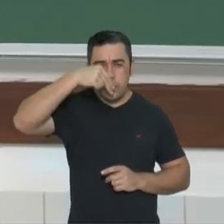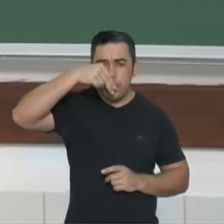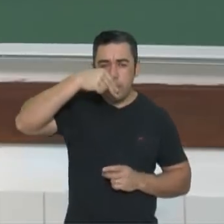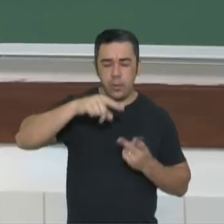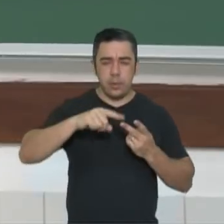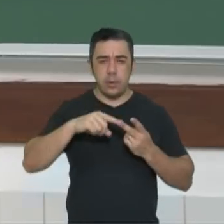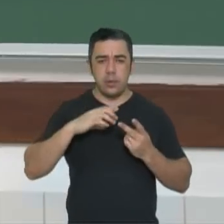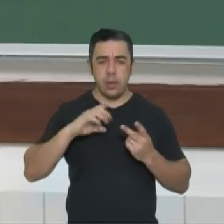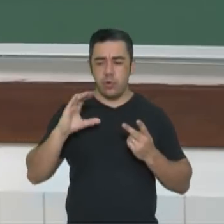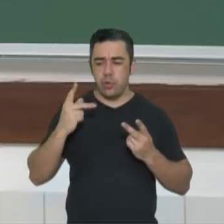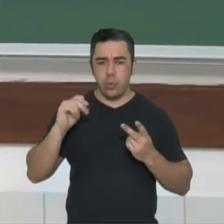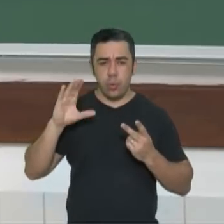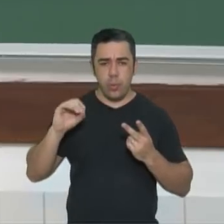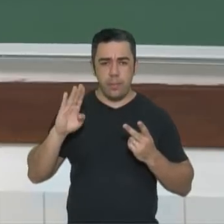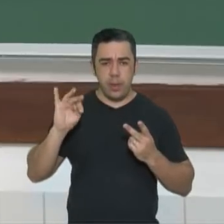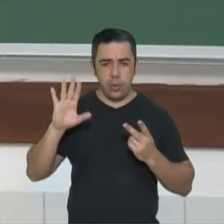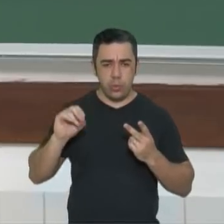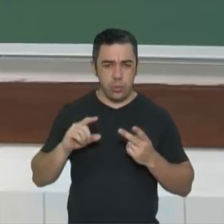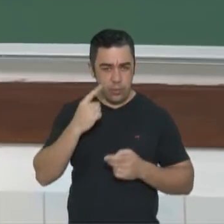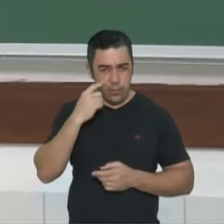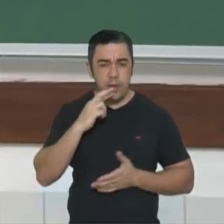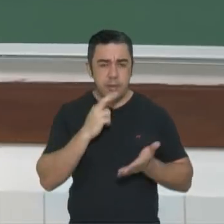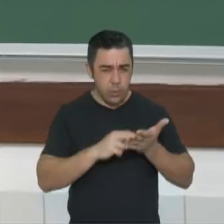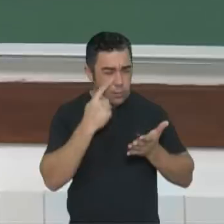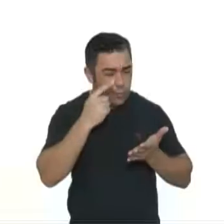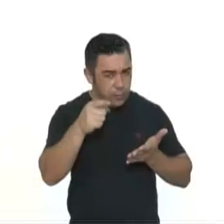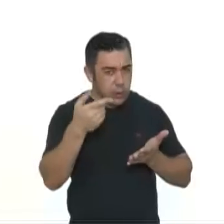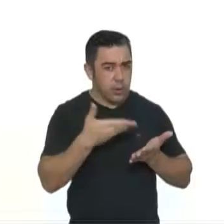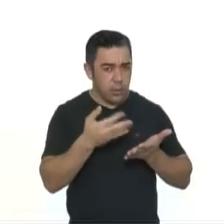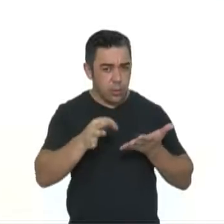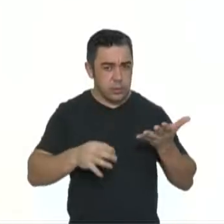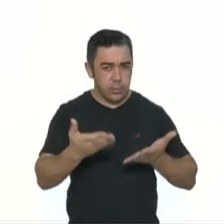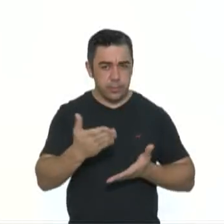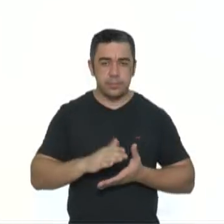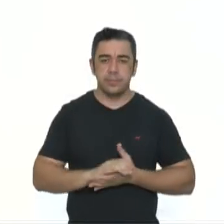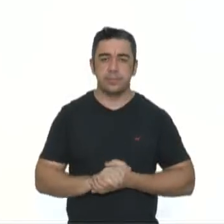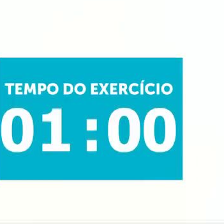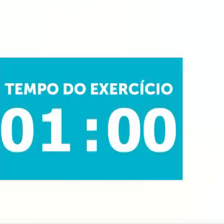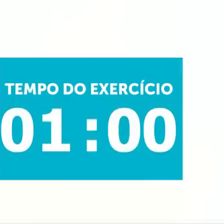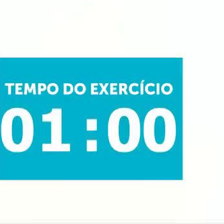gente usa, mas eu quero que vocês me respondam e daqui a pouco a gente volta para corrigir.